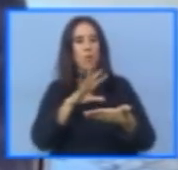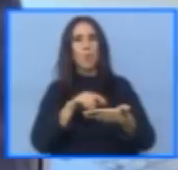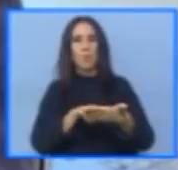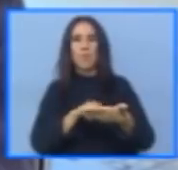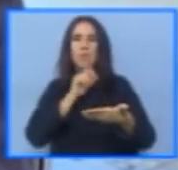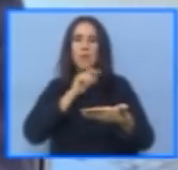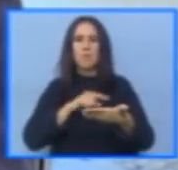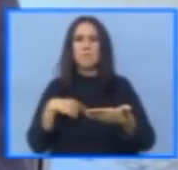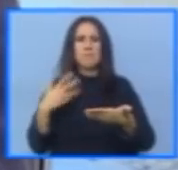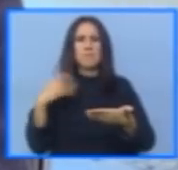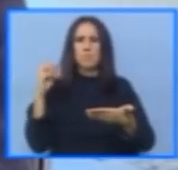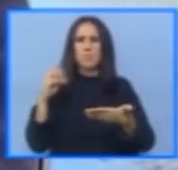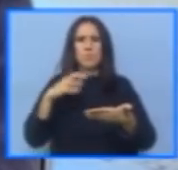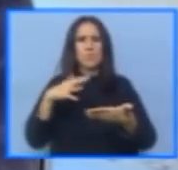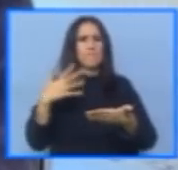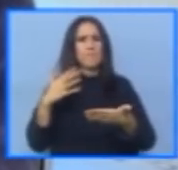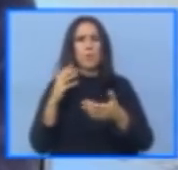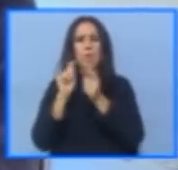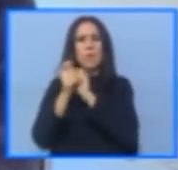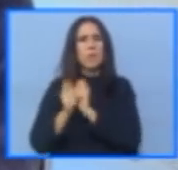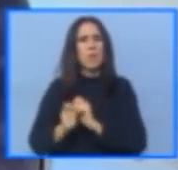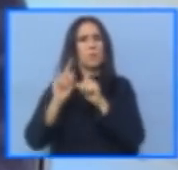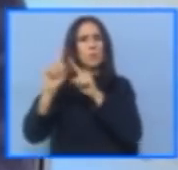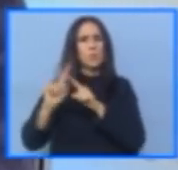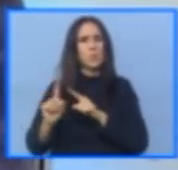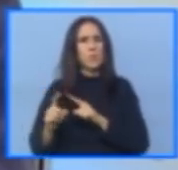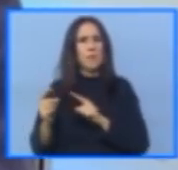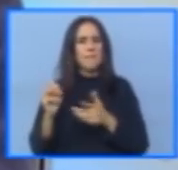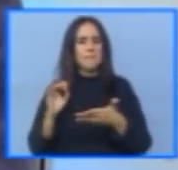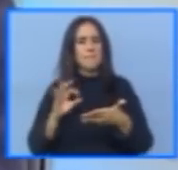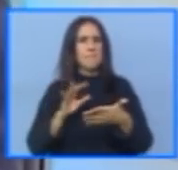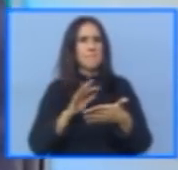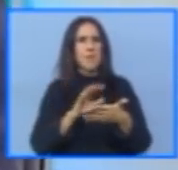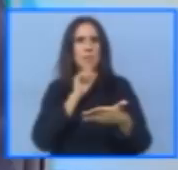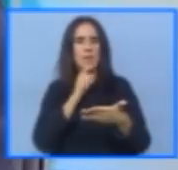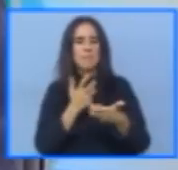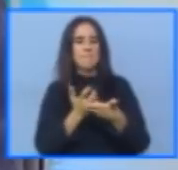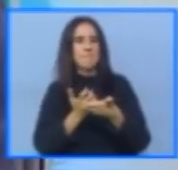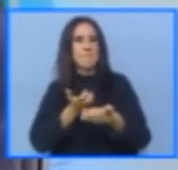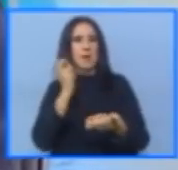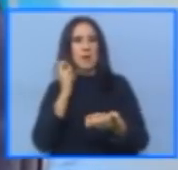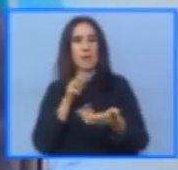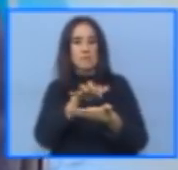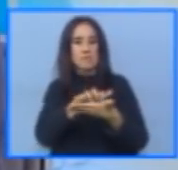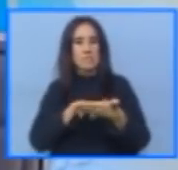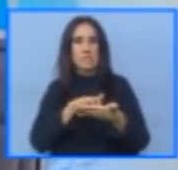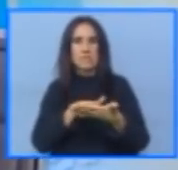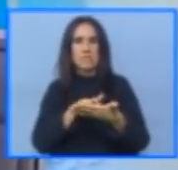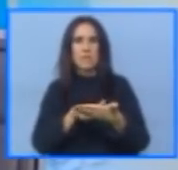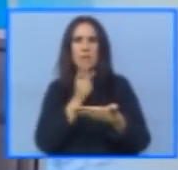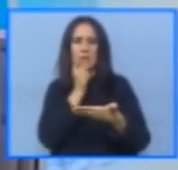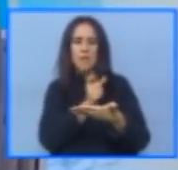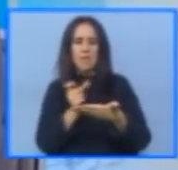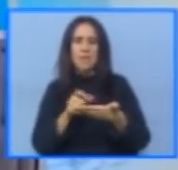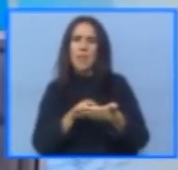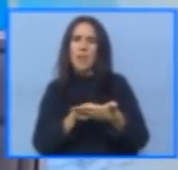uma luz que tem outras modalidades, outros comprimentos de onda e que é capaz de fazer sobressair desse texto letras que